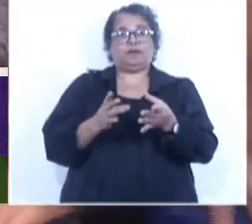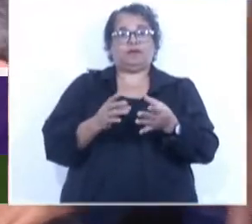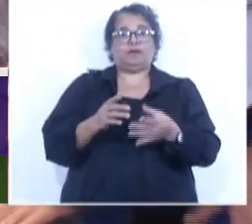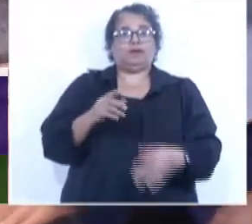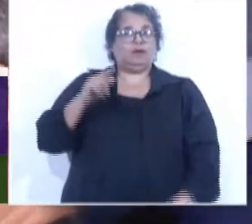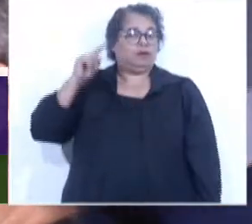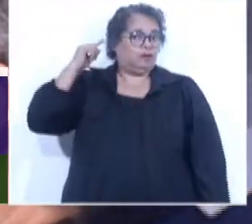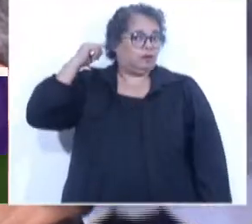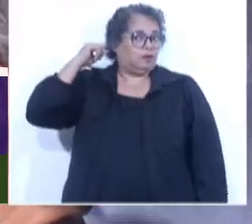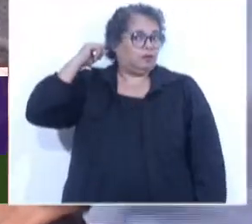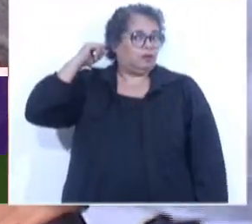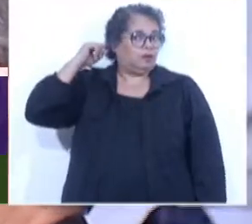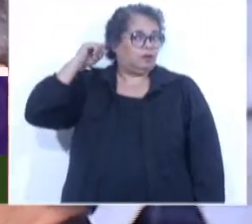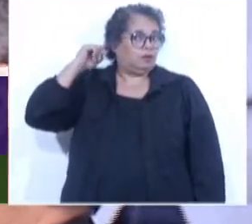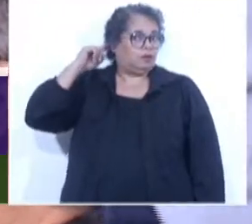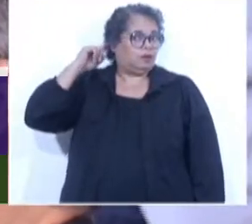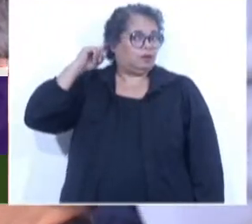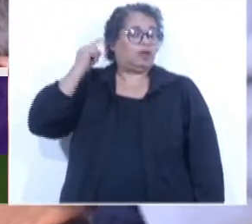Rezende